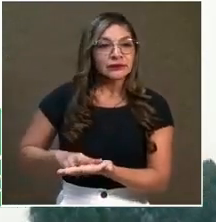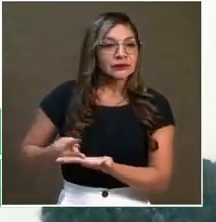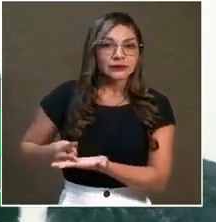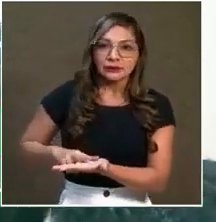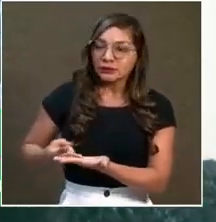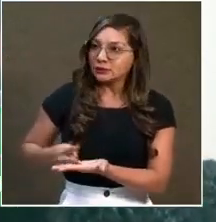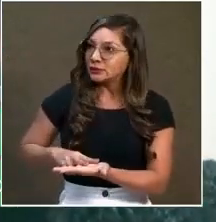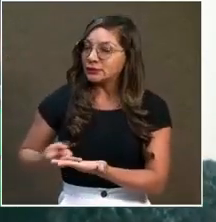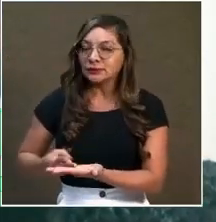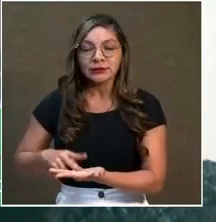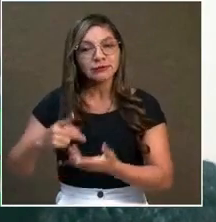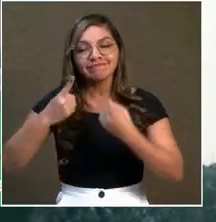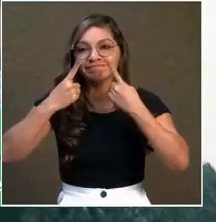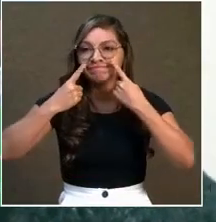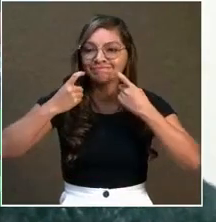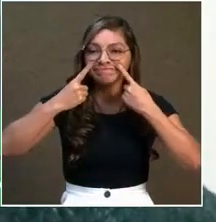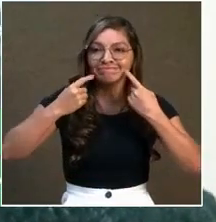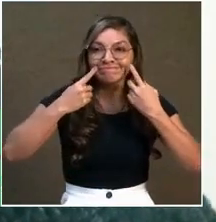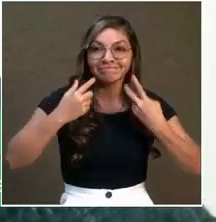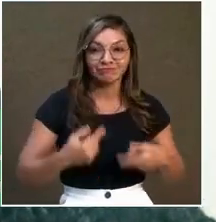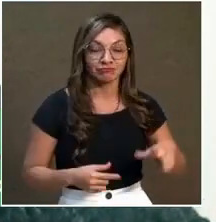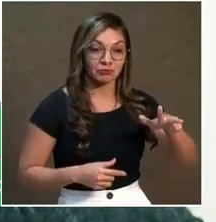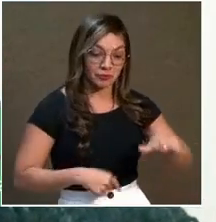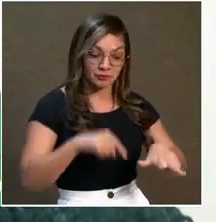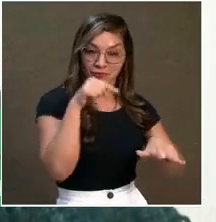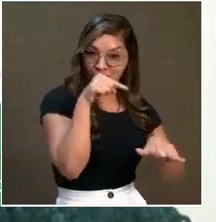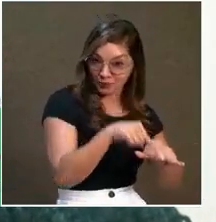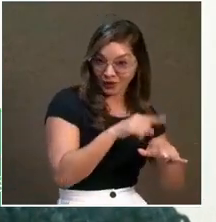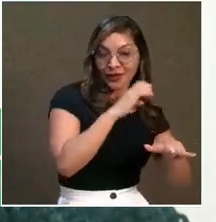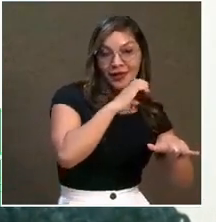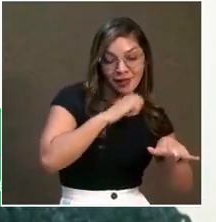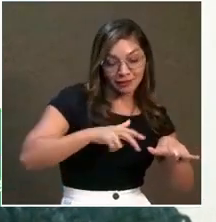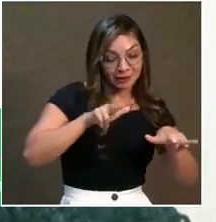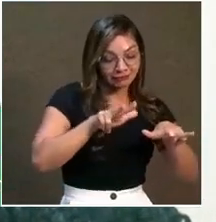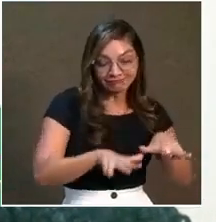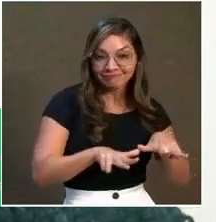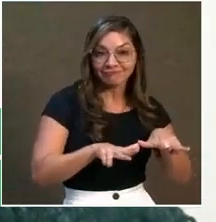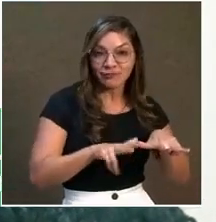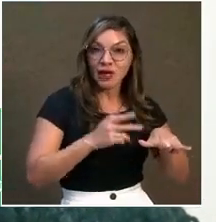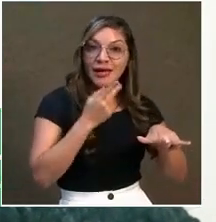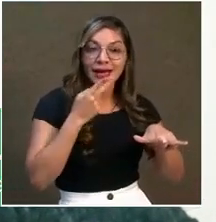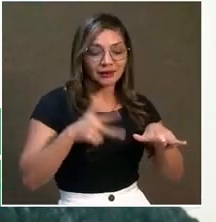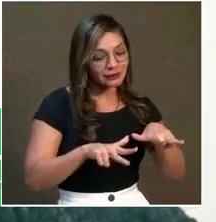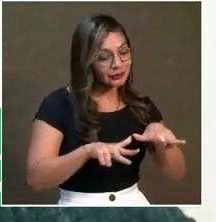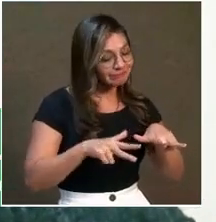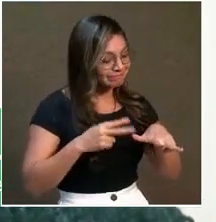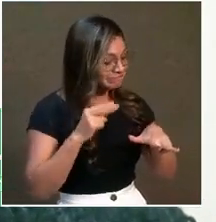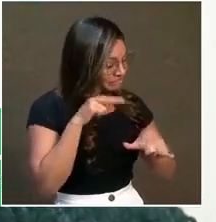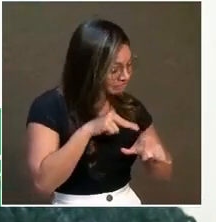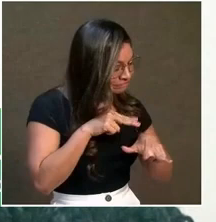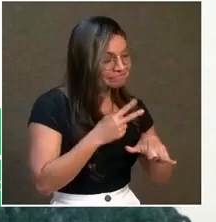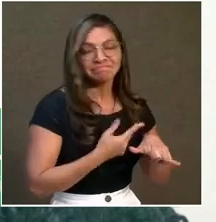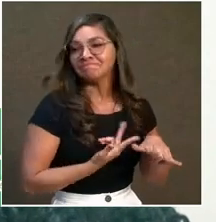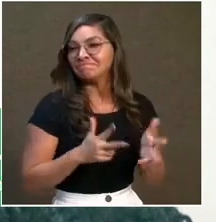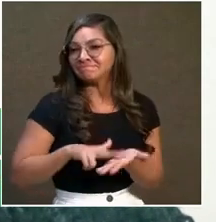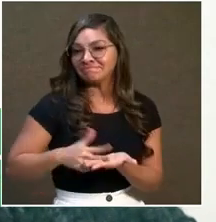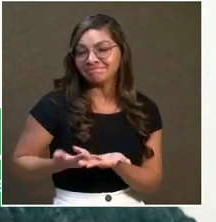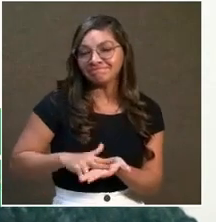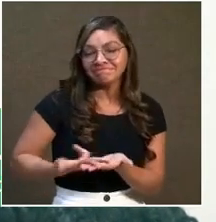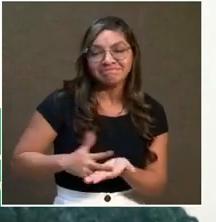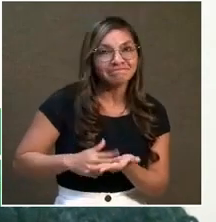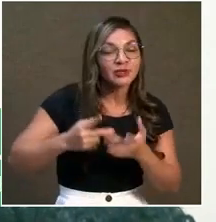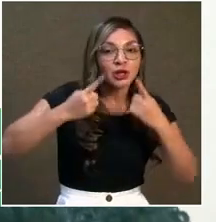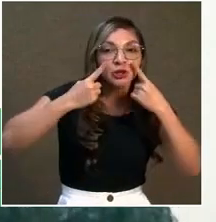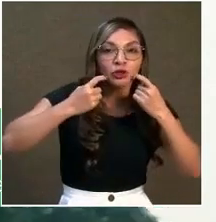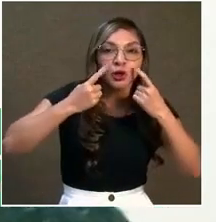disse? Fiquei chorando do lado dela. Ele ficou ao lado da vítima, chorando por ter descoberto